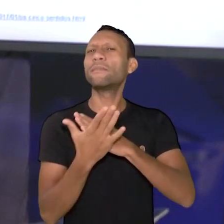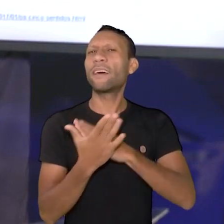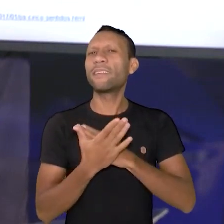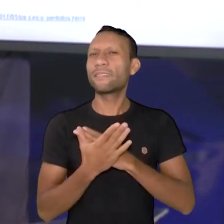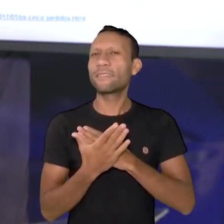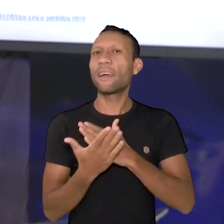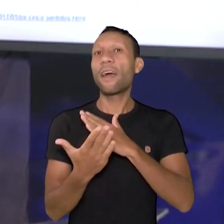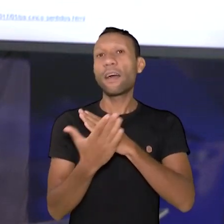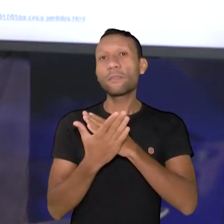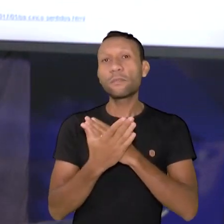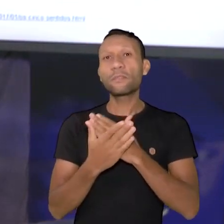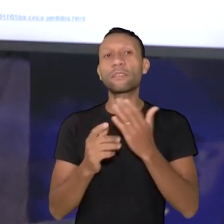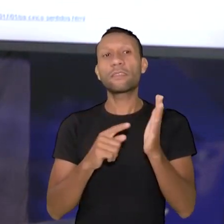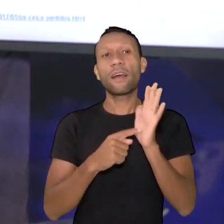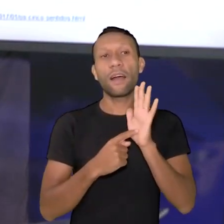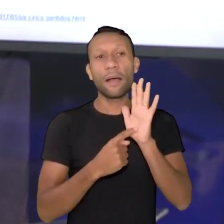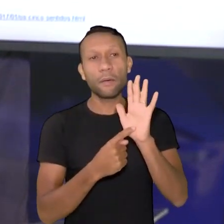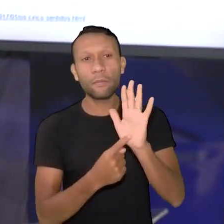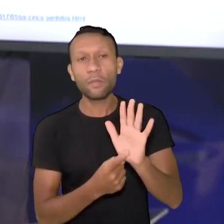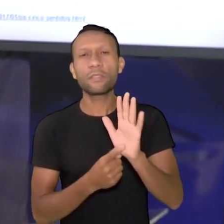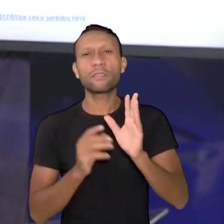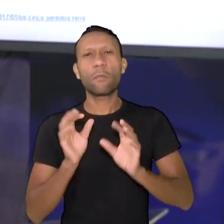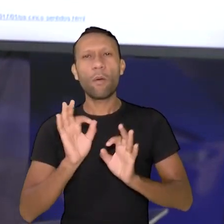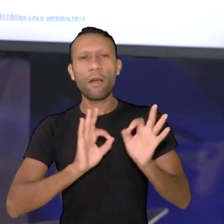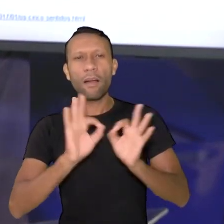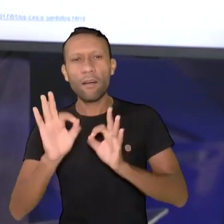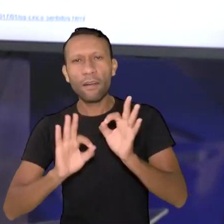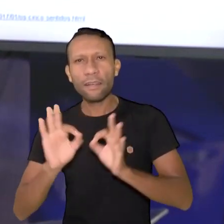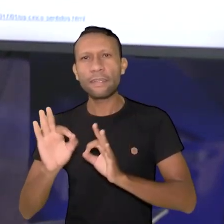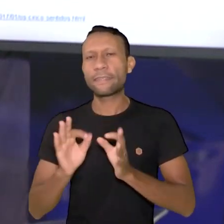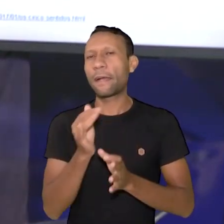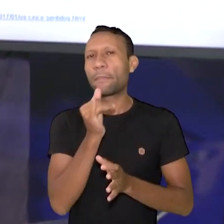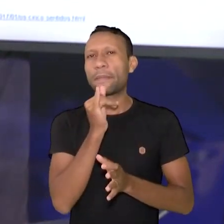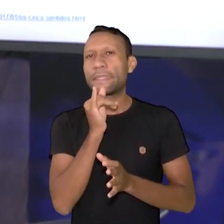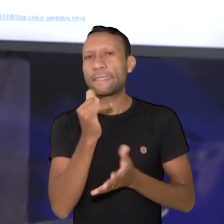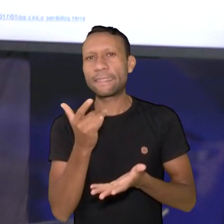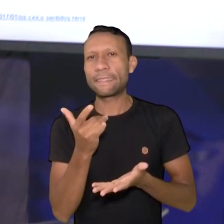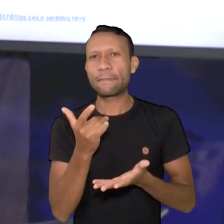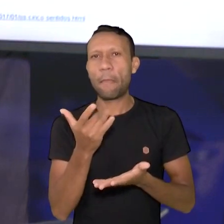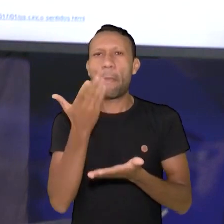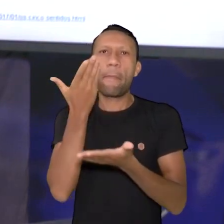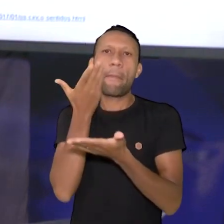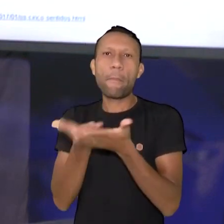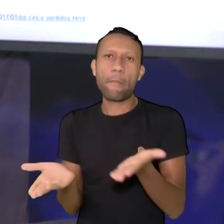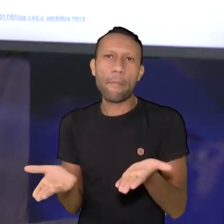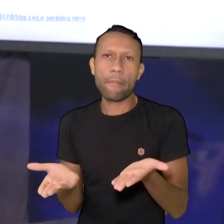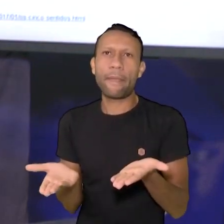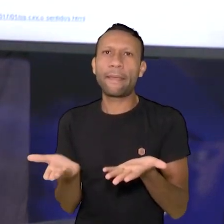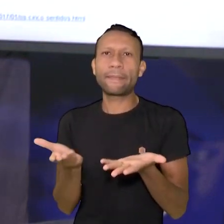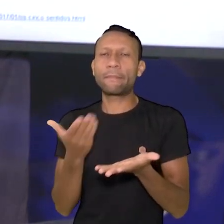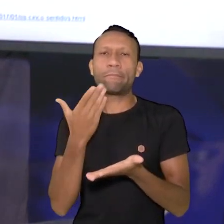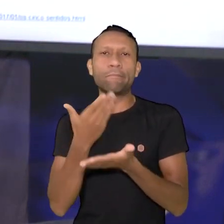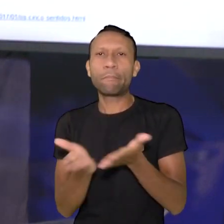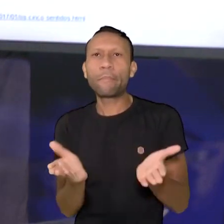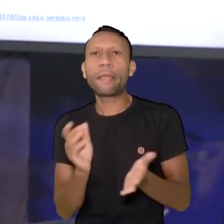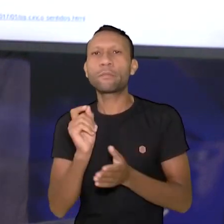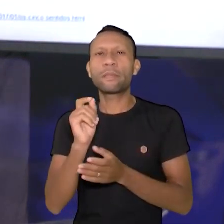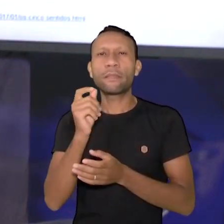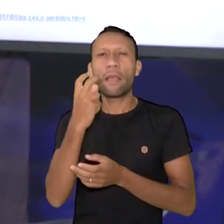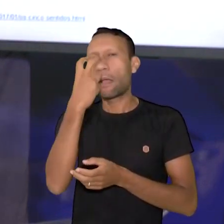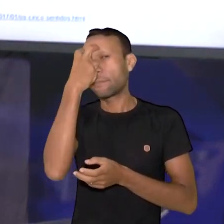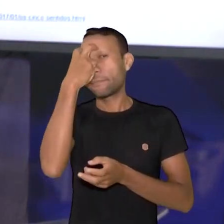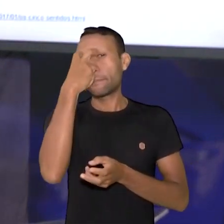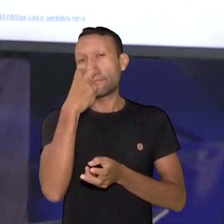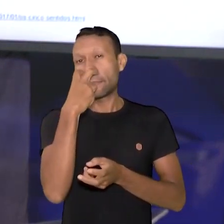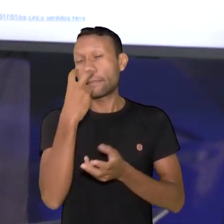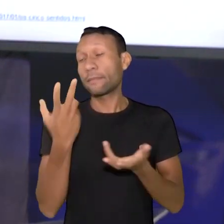Ajuda a mostrar como é que a gente pode se organizar quando, por exemplo, perde um dos sentidos. Quando eu perco, por exemplo, a visão, a gente